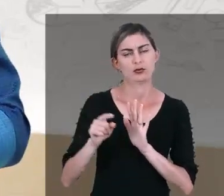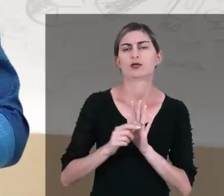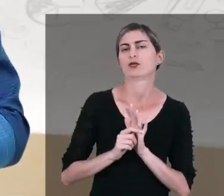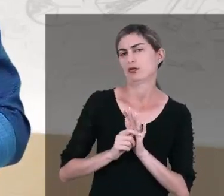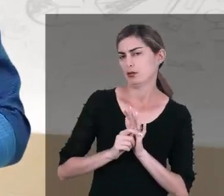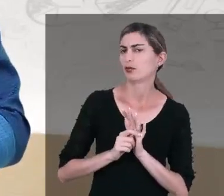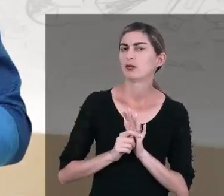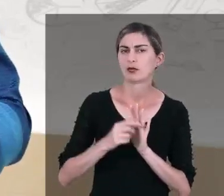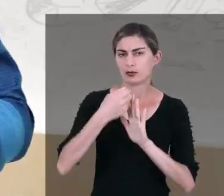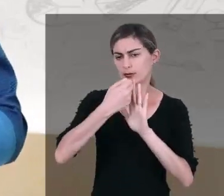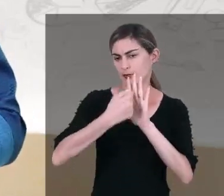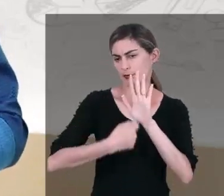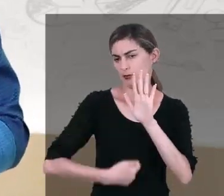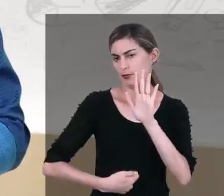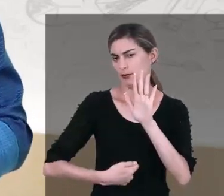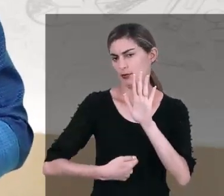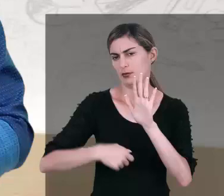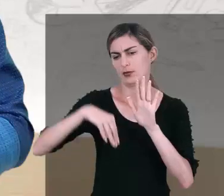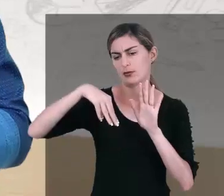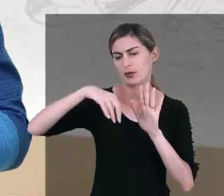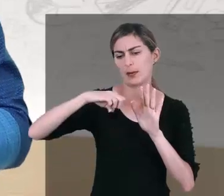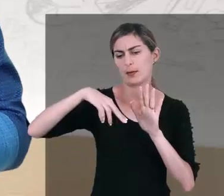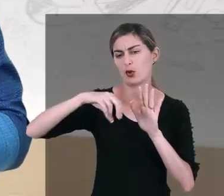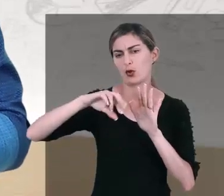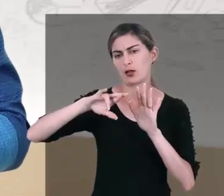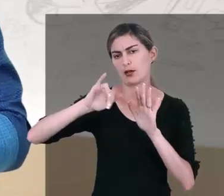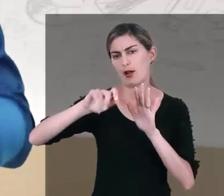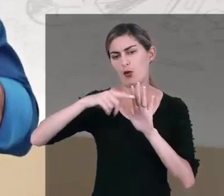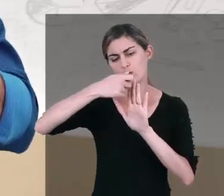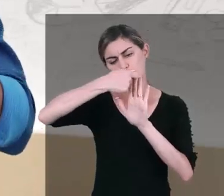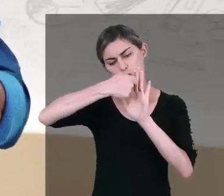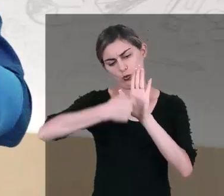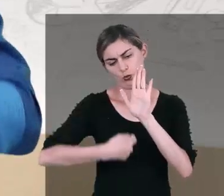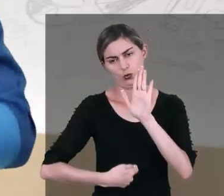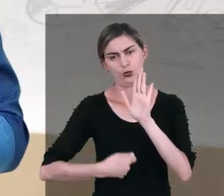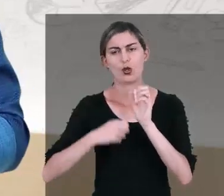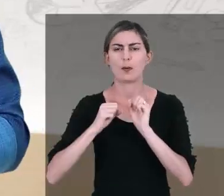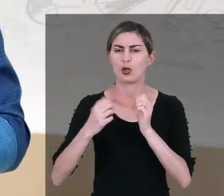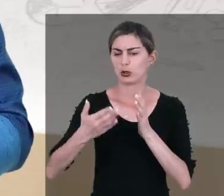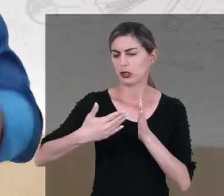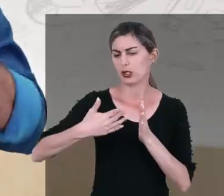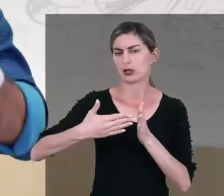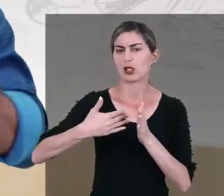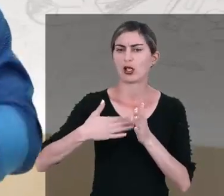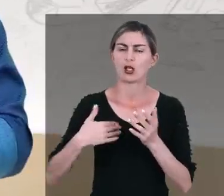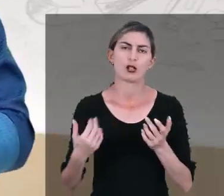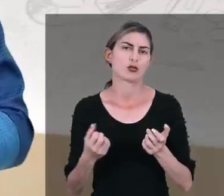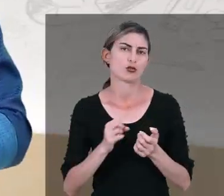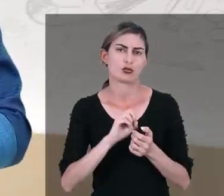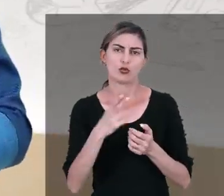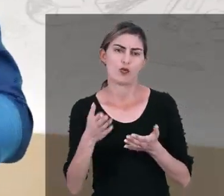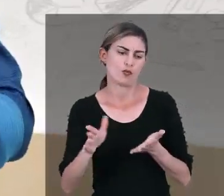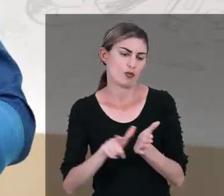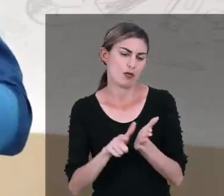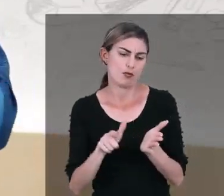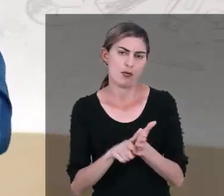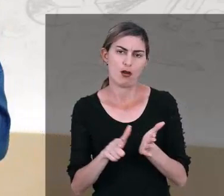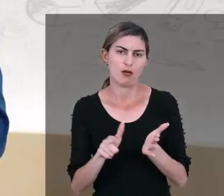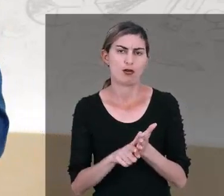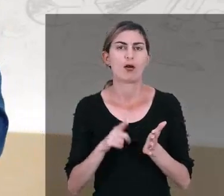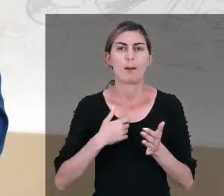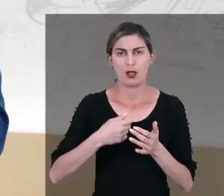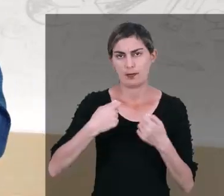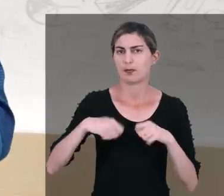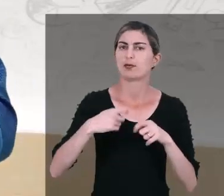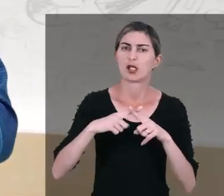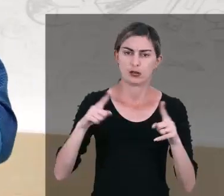o memorial descritivo. O memorial descritivo é pode ser um caderno, podem ser algumas folhas, mas ele é